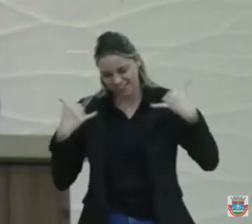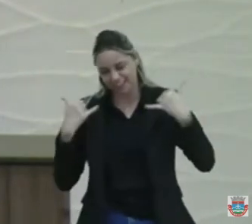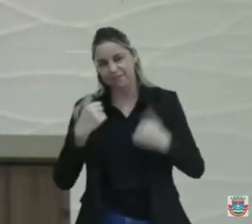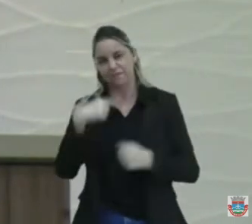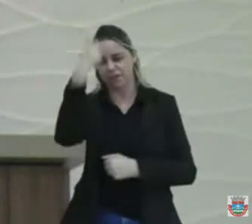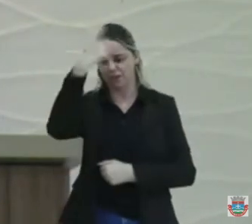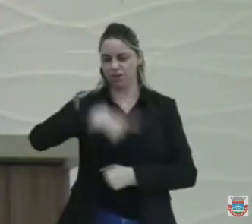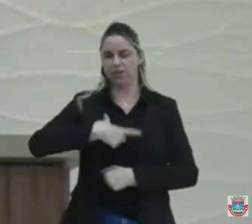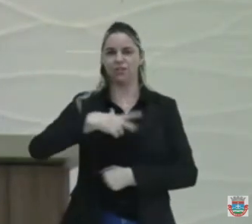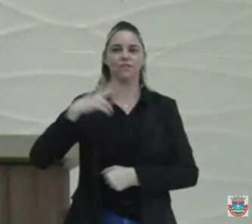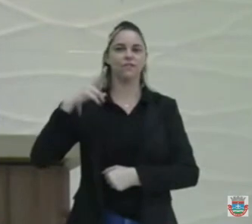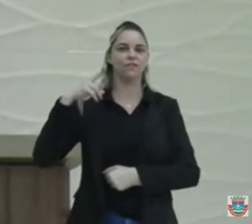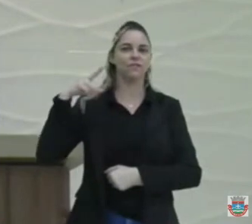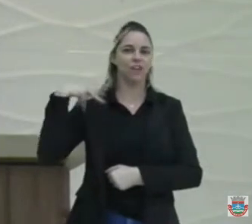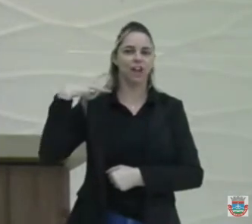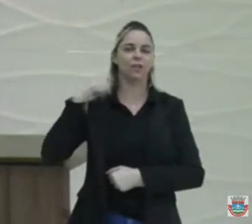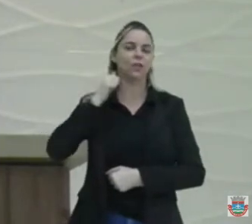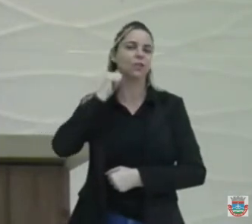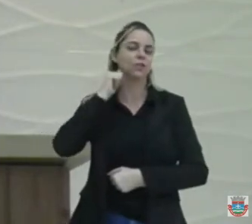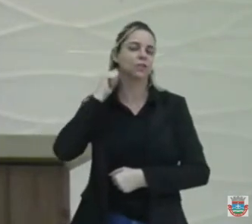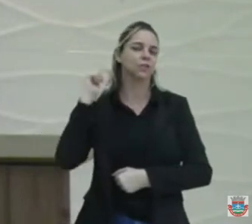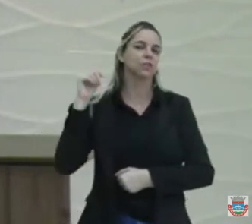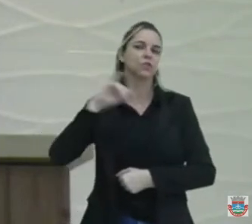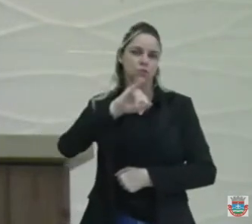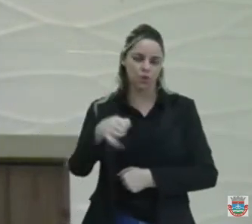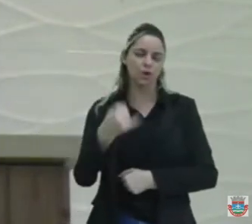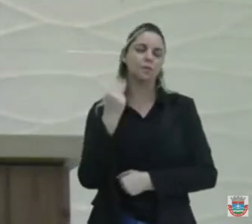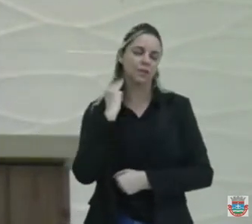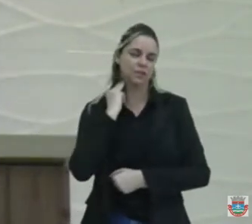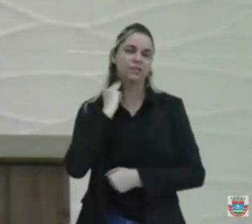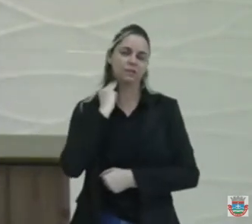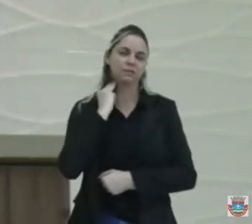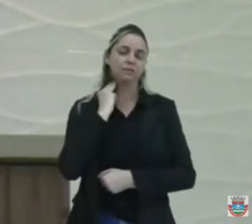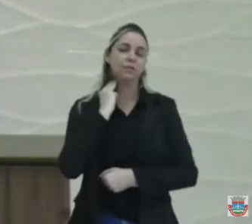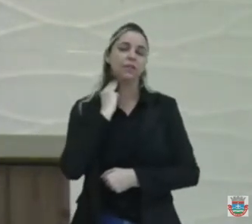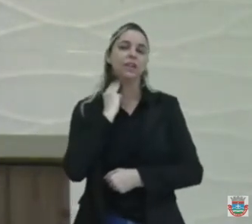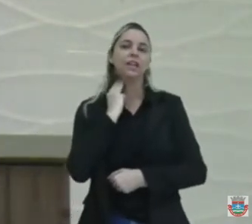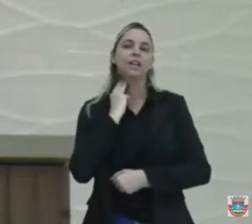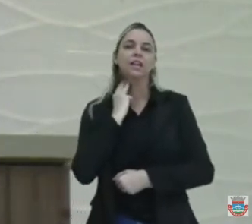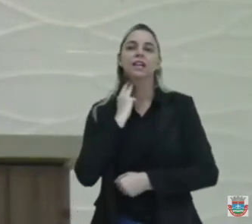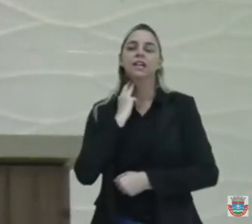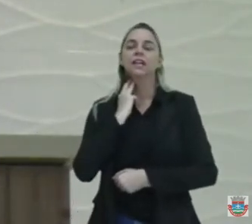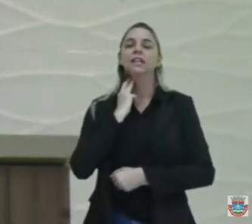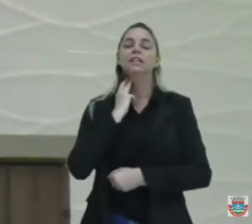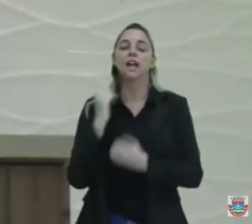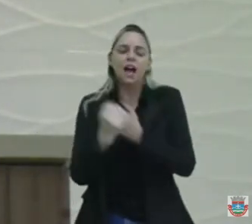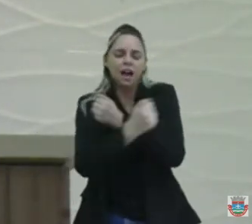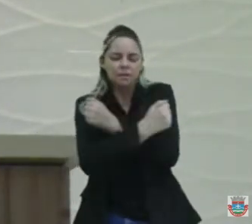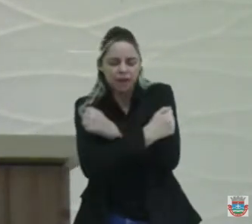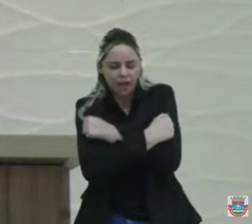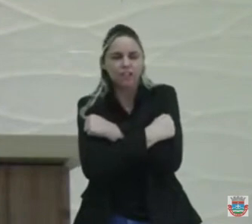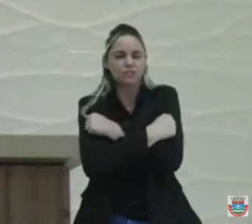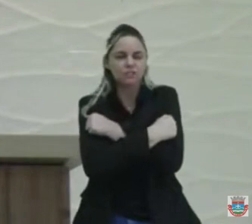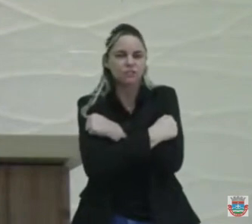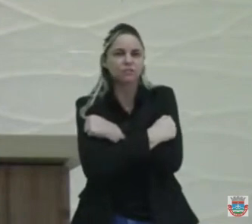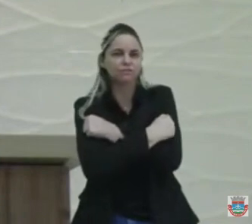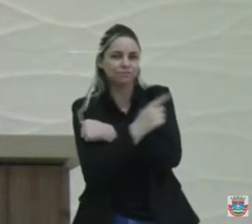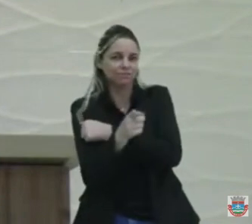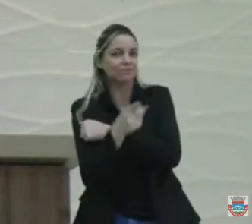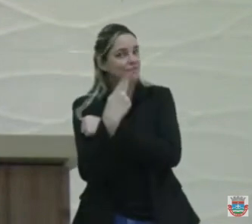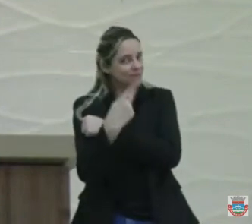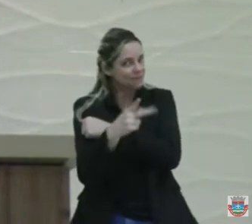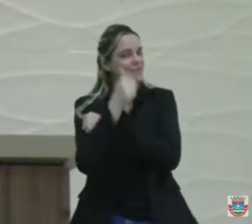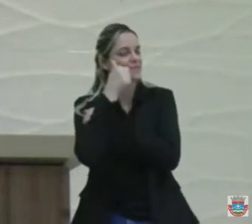vereador João Medeiros. Quero aqui também, senhor presidente, mandar um abraço à minha esposa, à minha